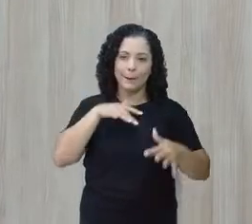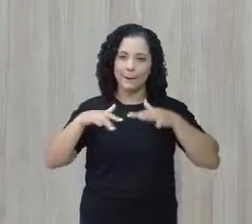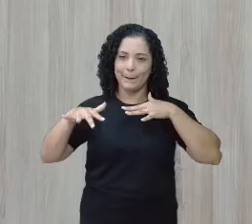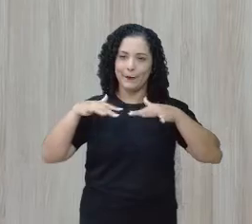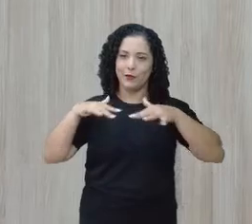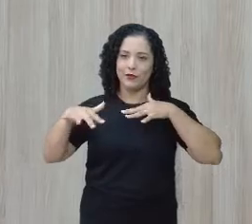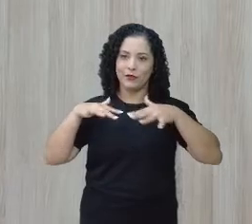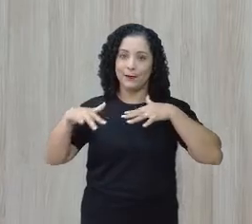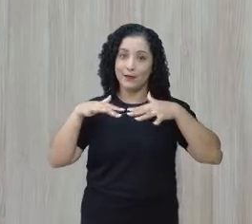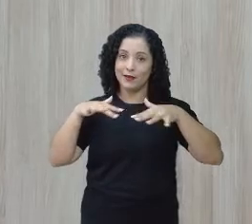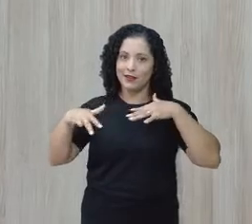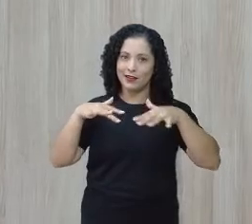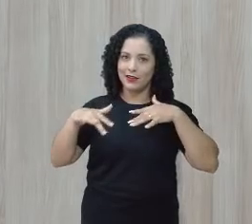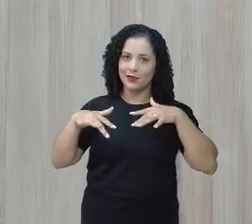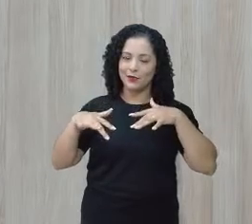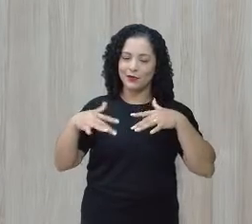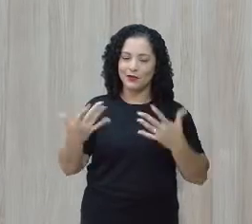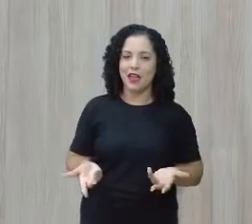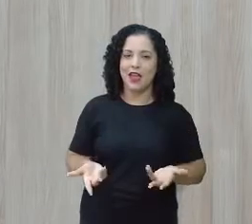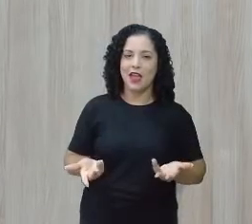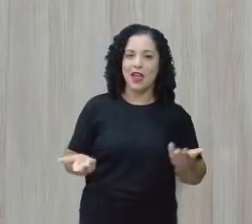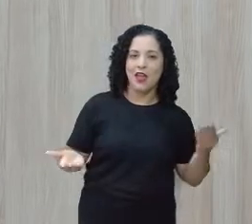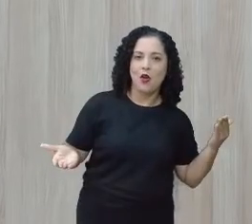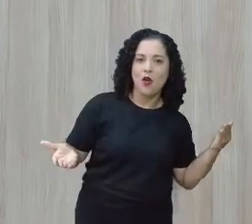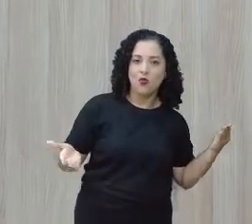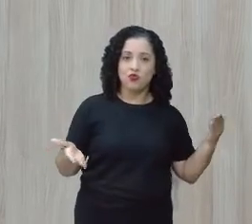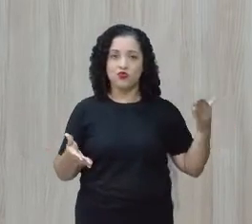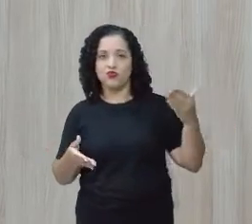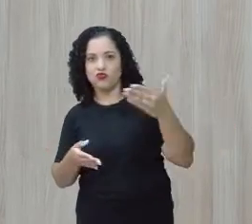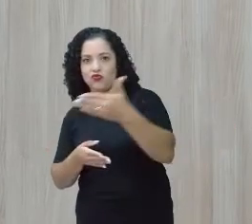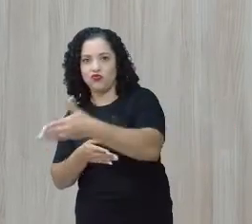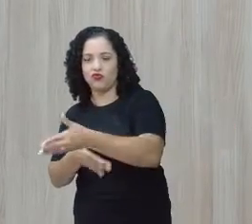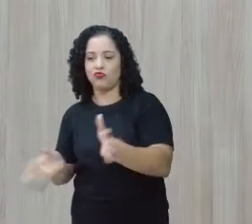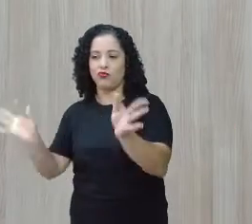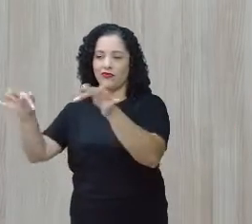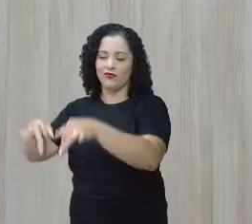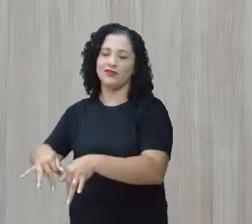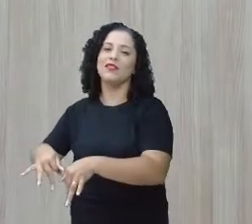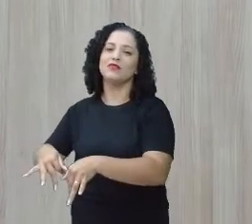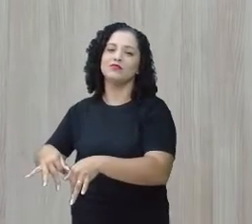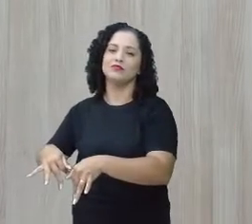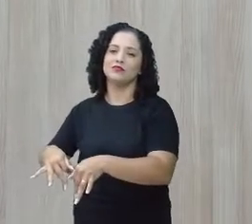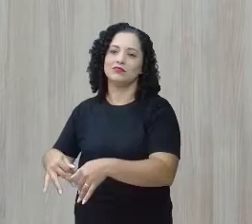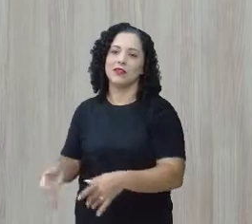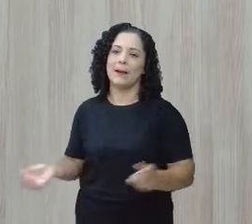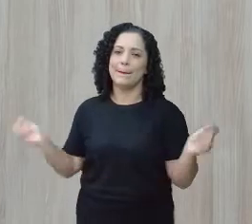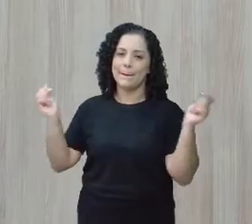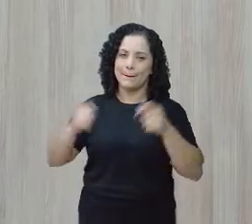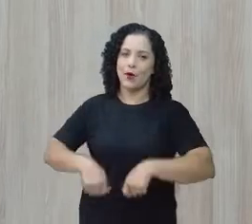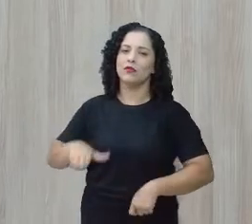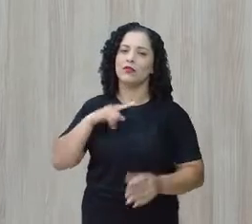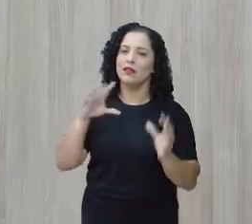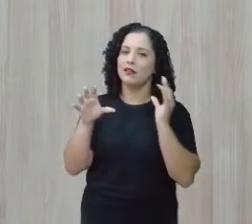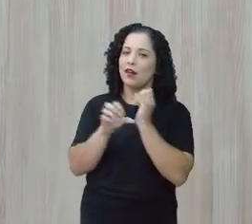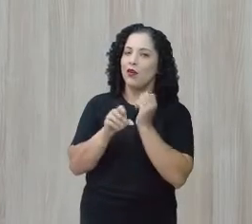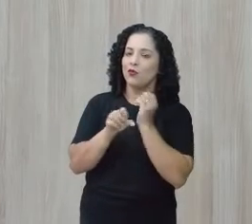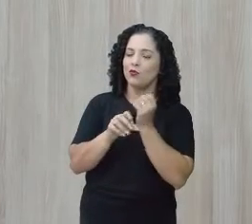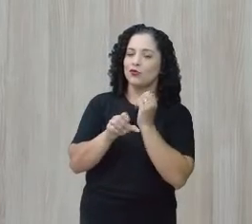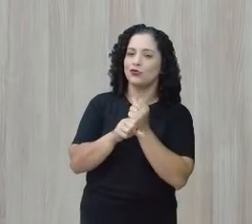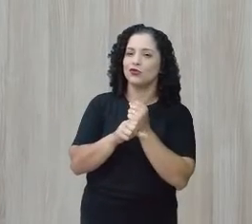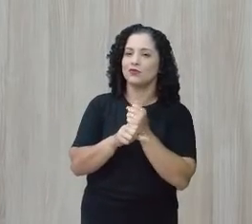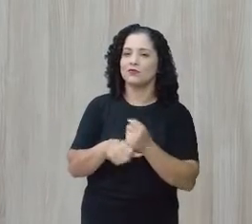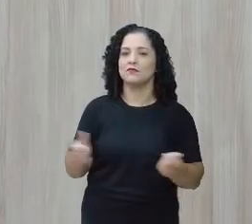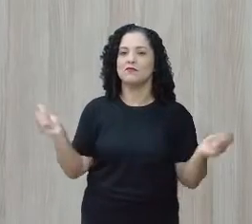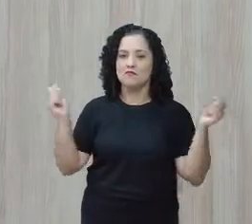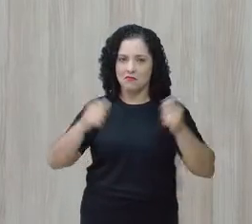movimento e aonde eles vão chegar ou aonde eles querem chegar. Então, eu posso aí fazer também cálculos. Eu posso